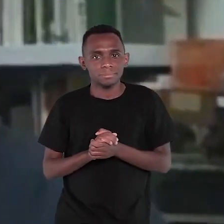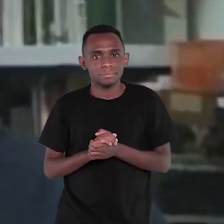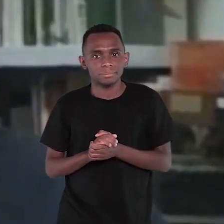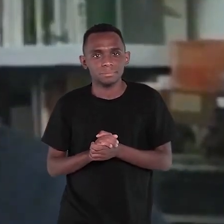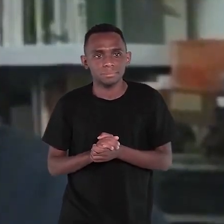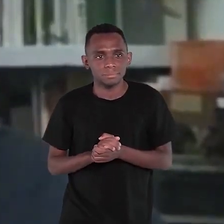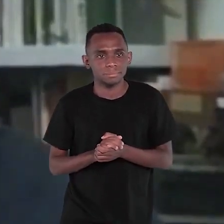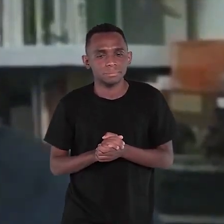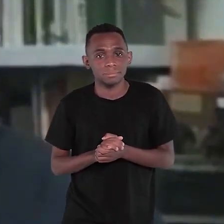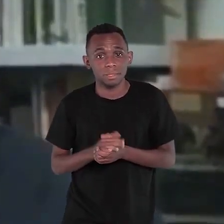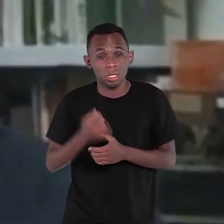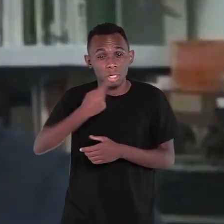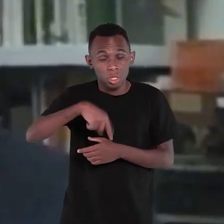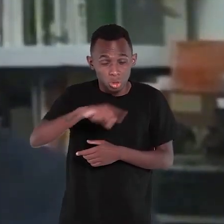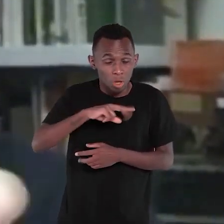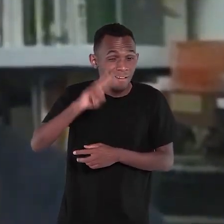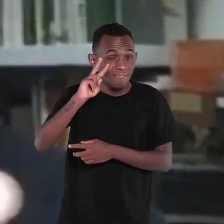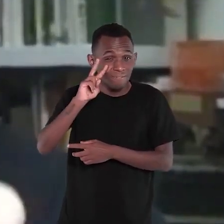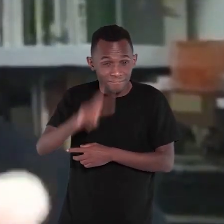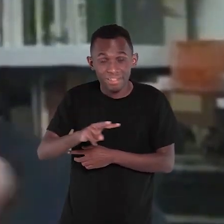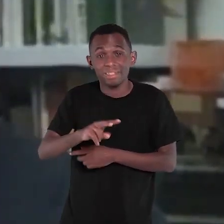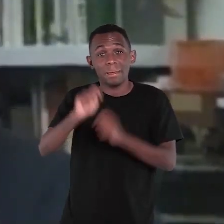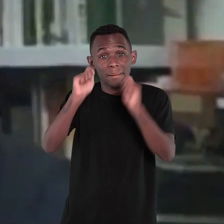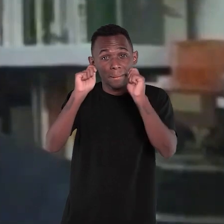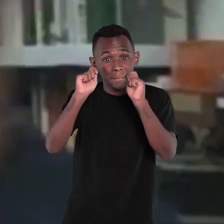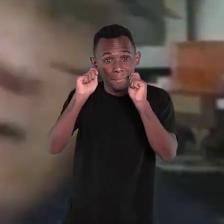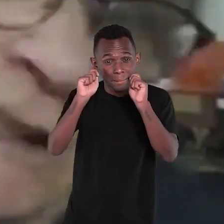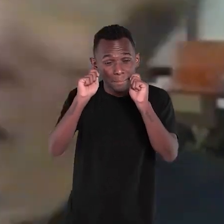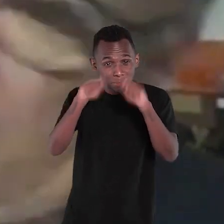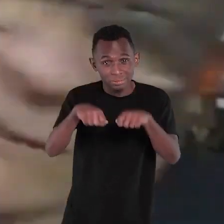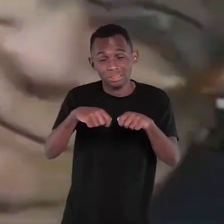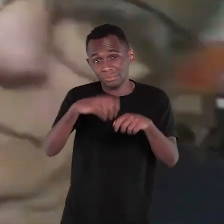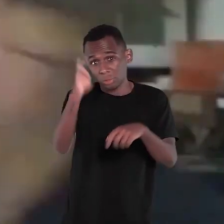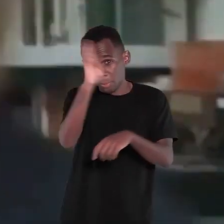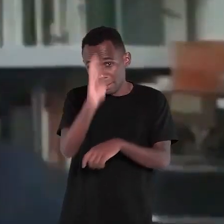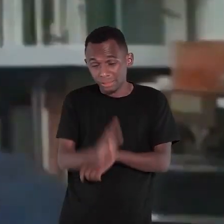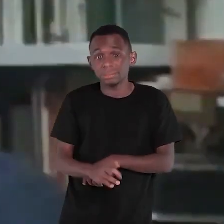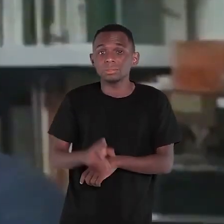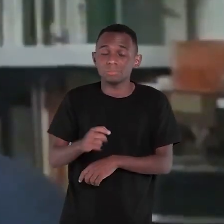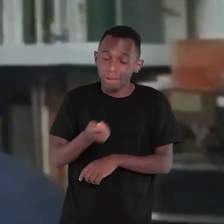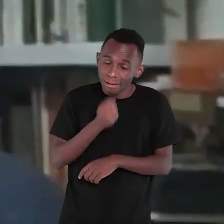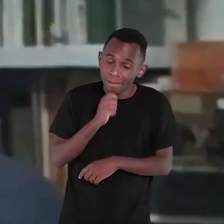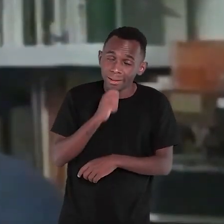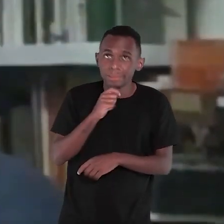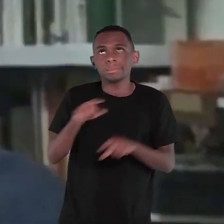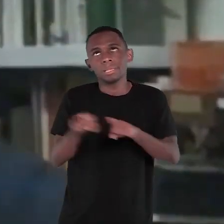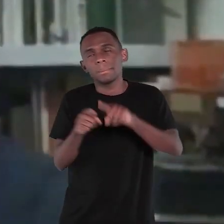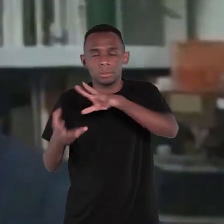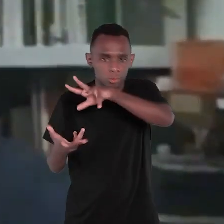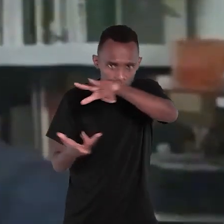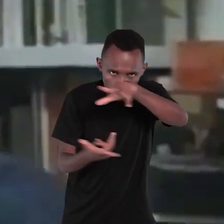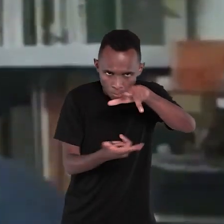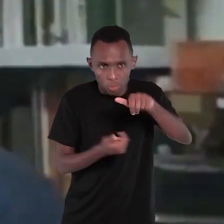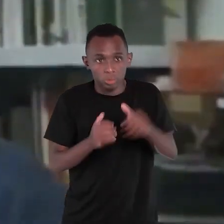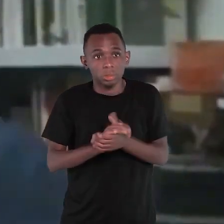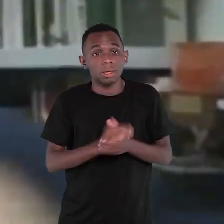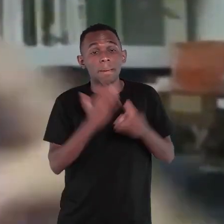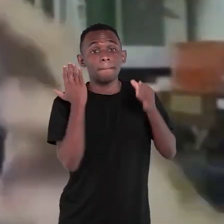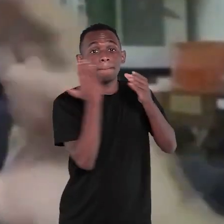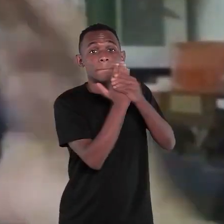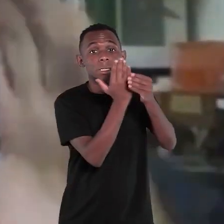gente vê muito ainda no Brasil, e via muito isso, né, no mundo inteiro,